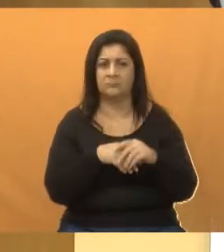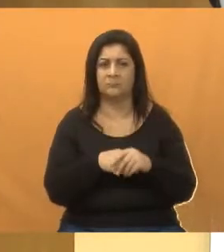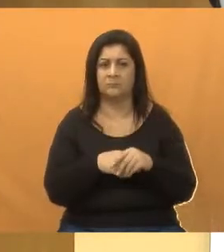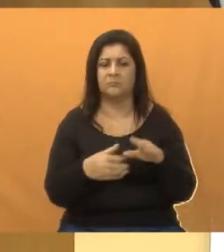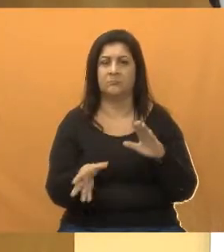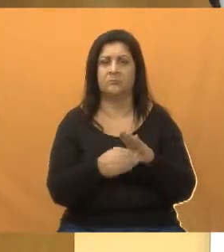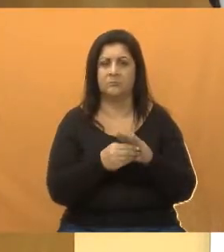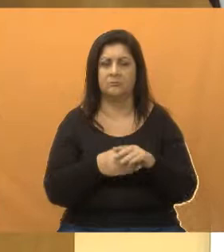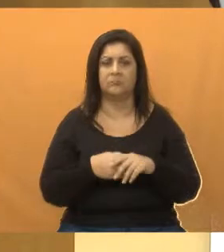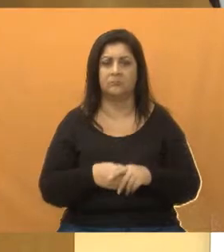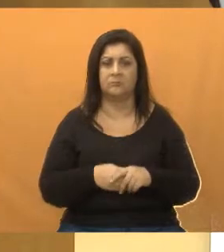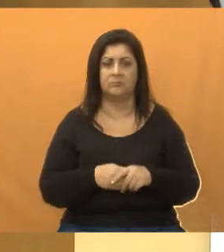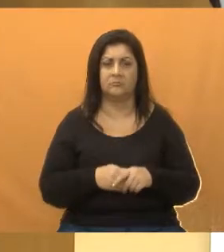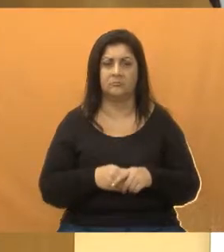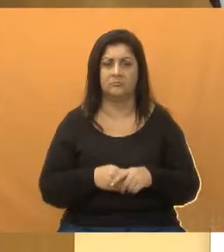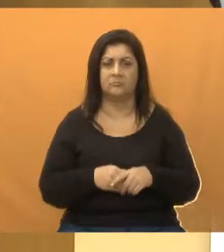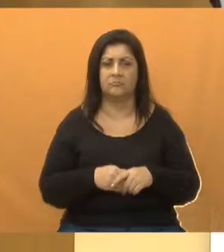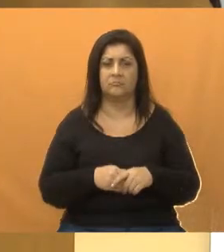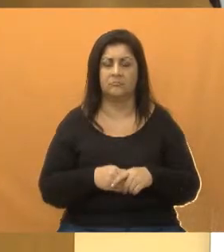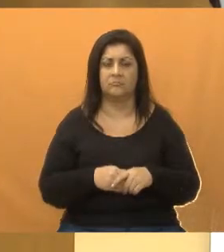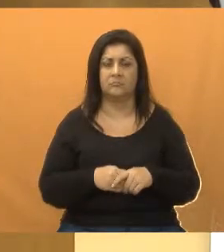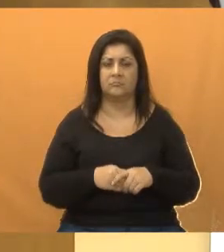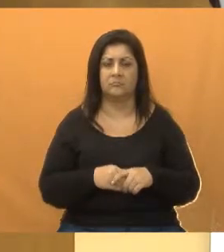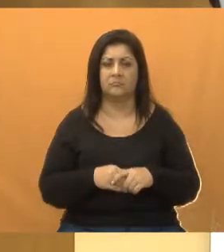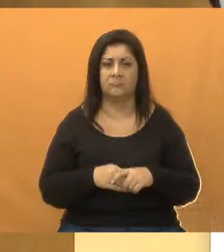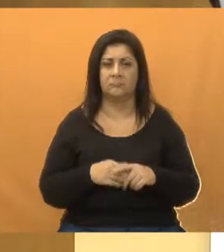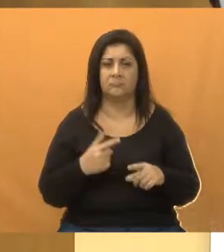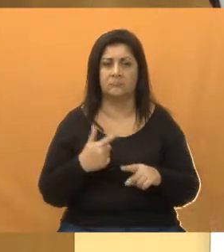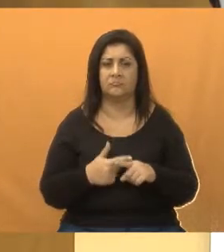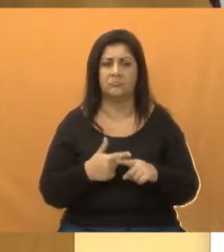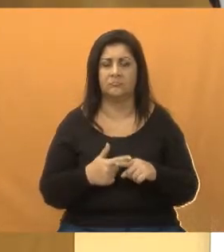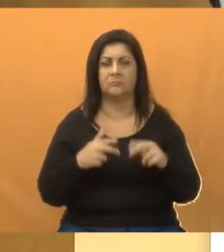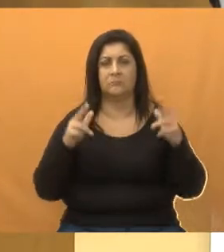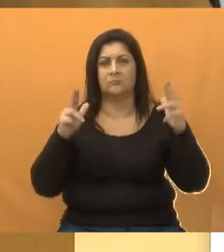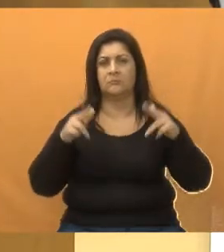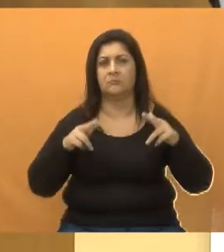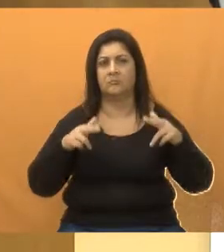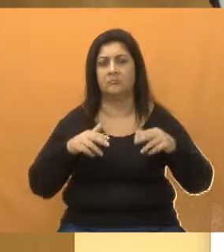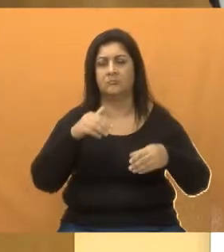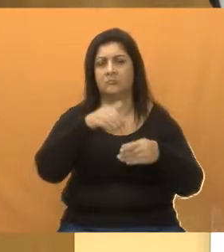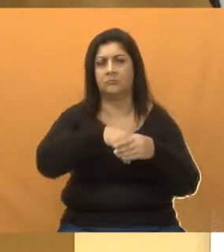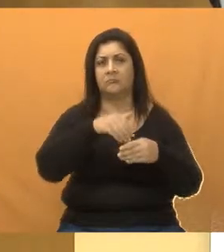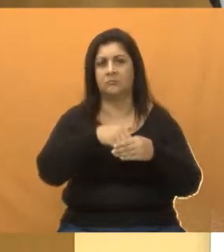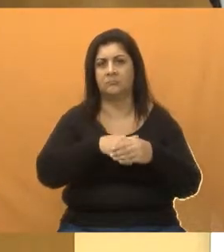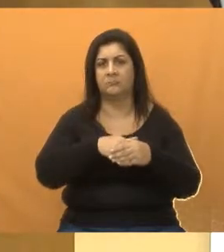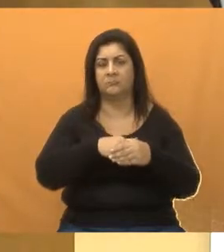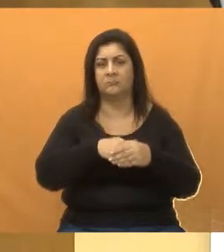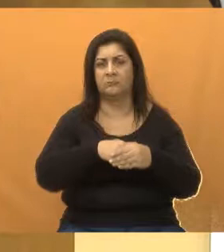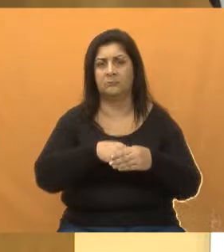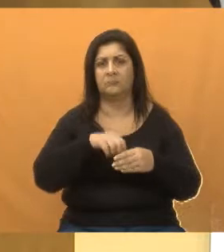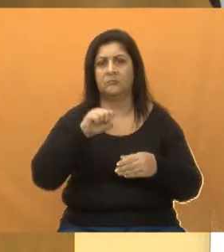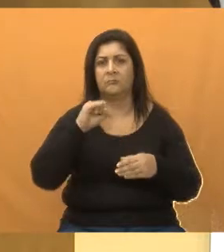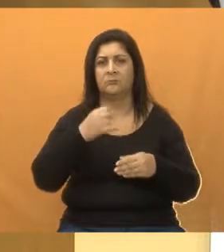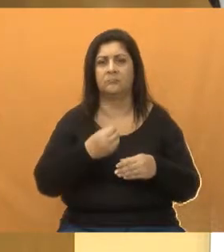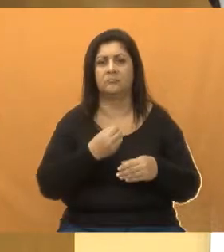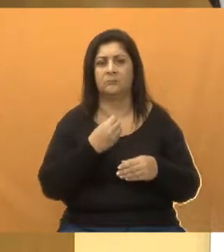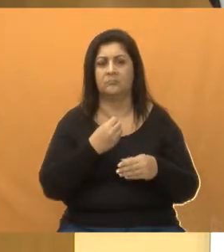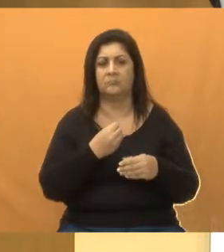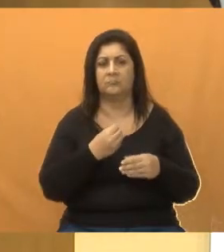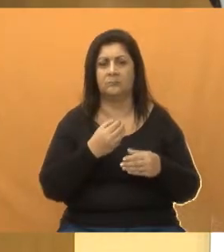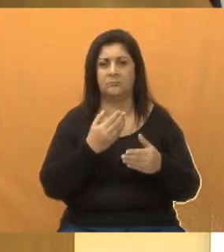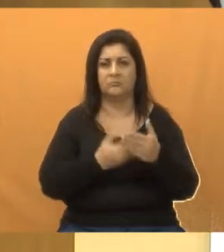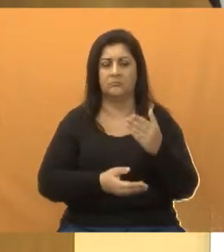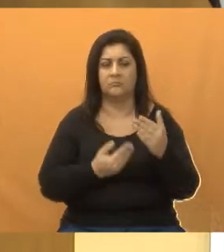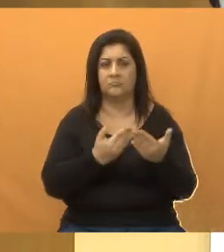emenda, certo? Porque aqui, né, jamais vou votar qualquer projeto que venha para essa casa que beneficie as escolas, até mesmo porque